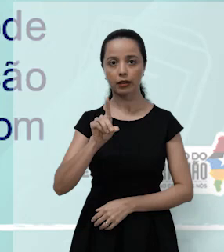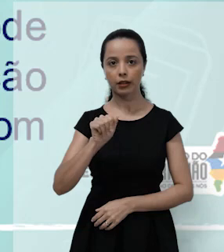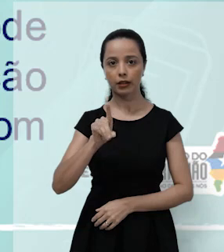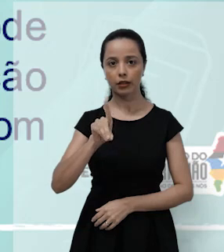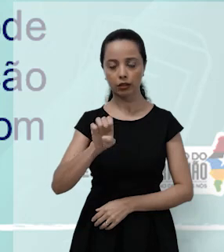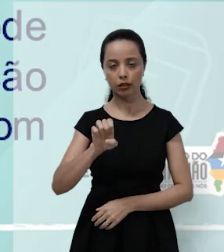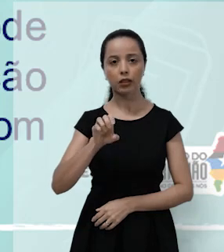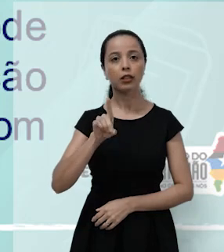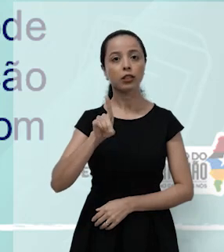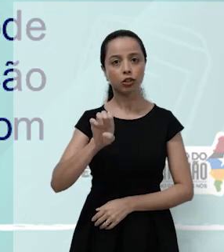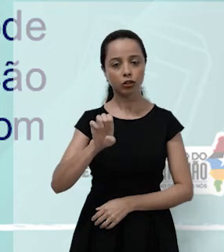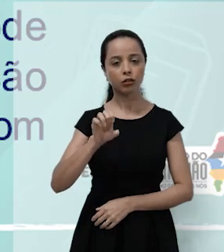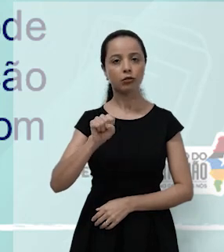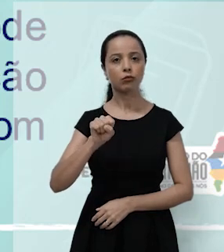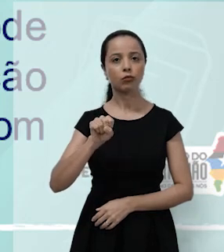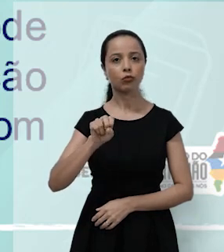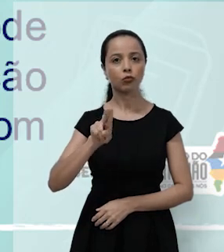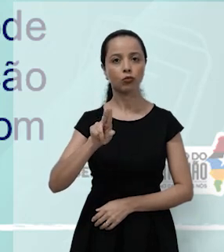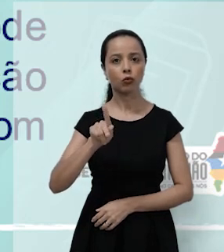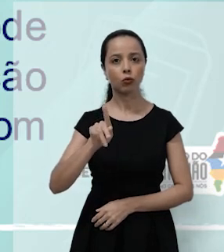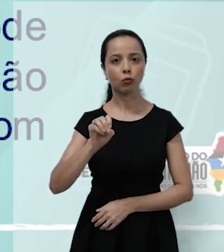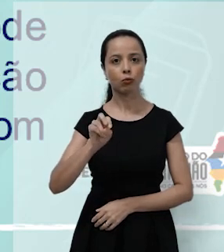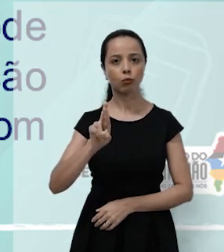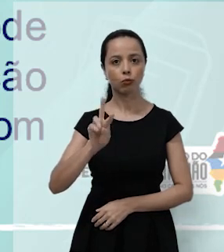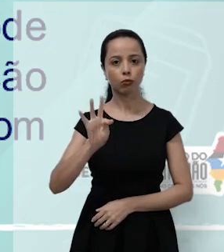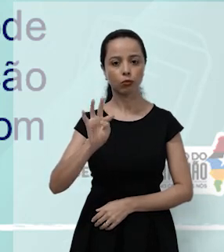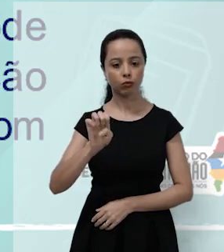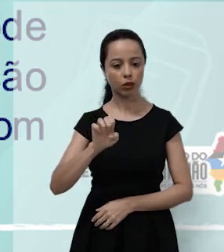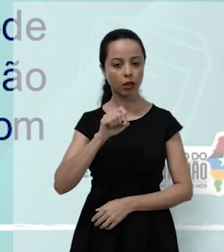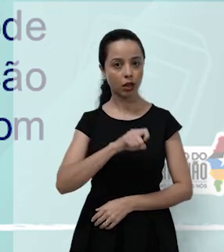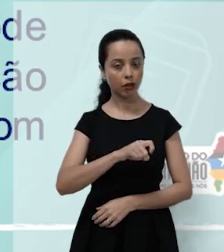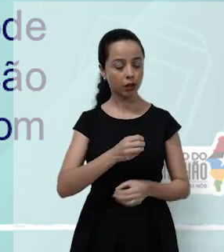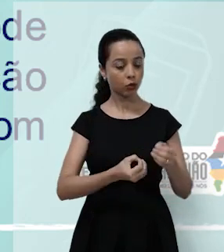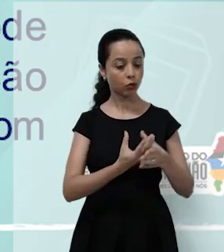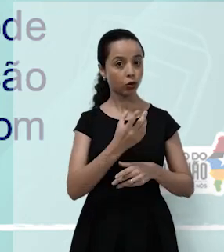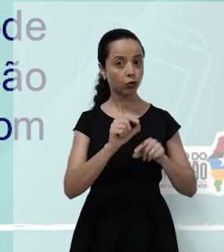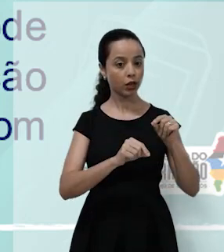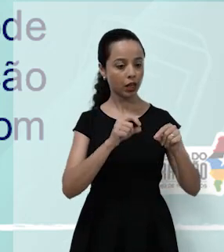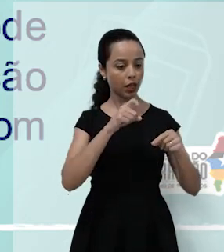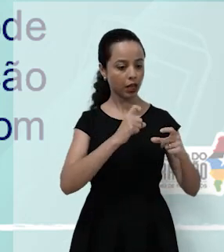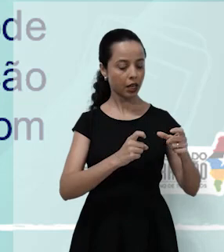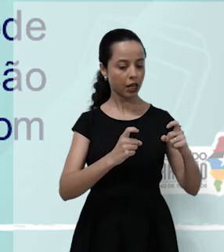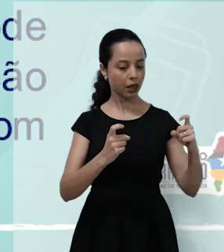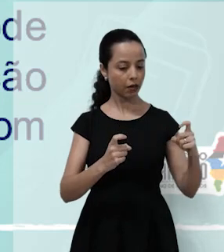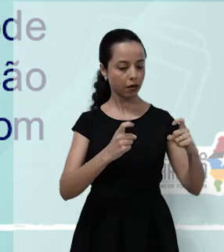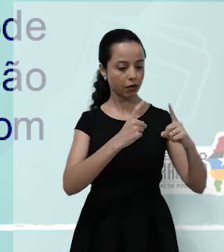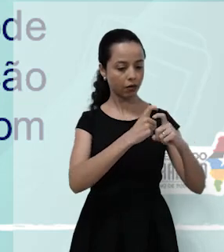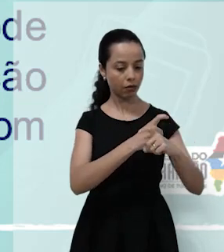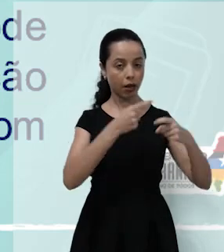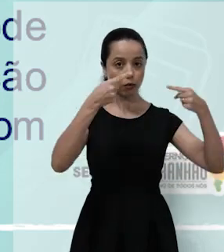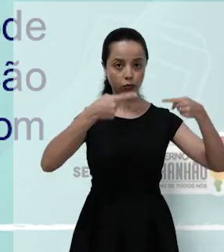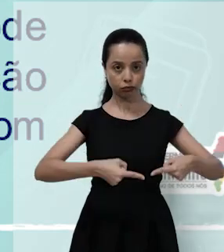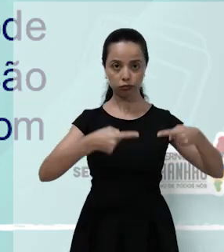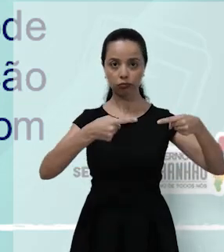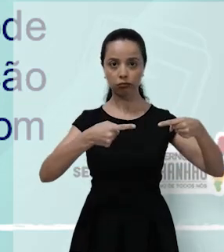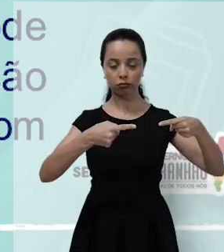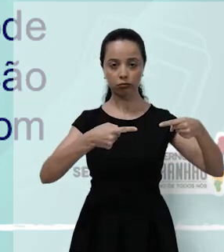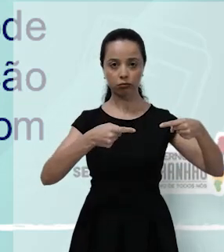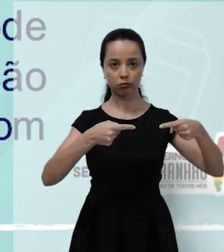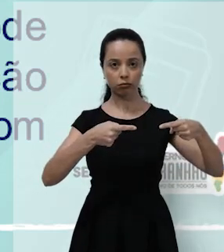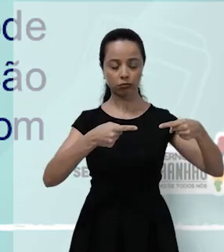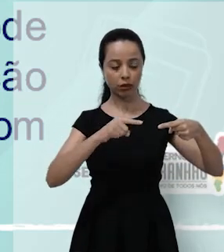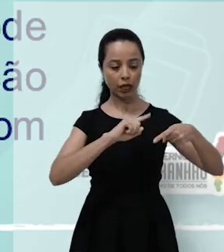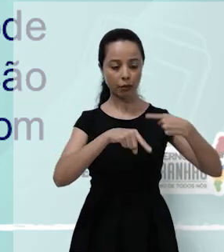a competição entre os organismos da mesma espécie e a velocidade com que esta população cresce diminui até que tende